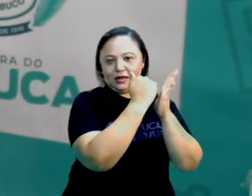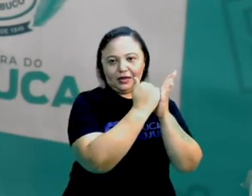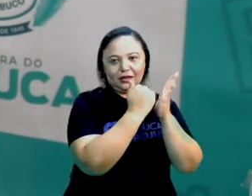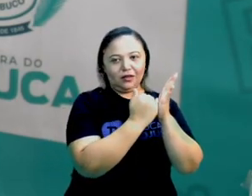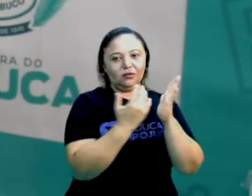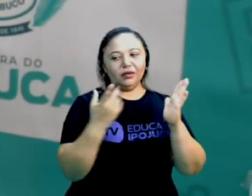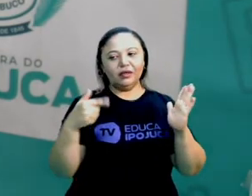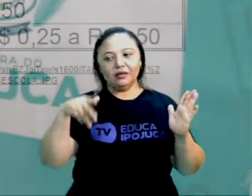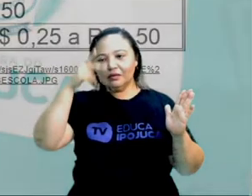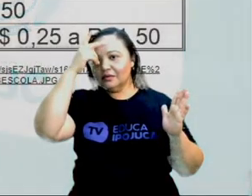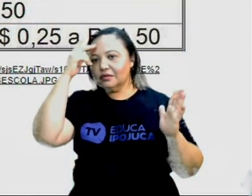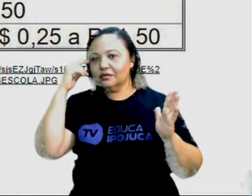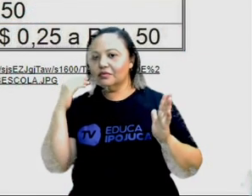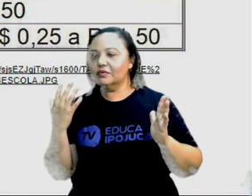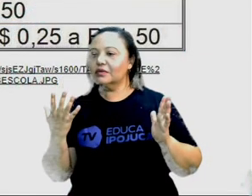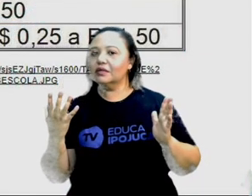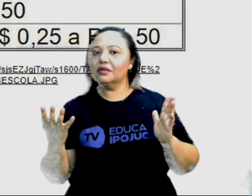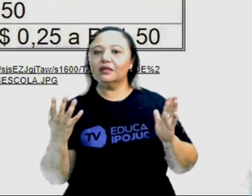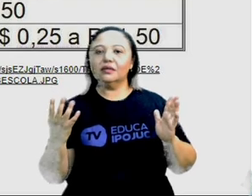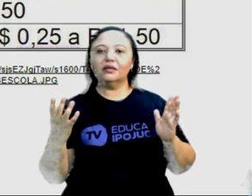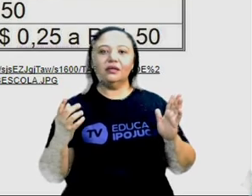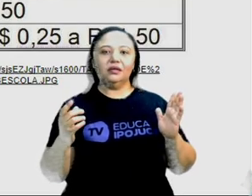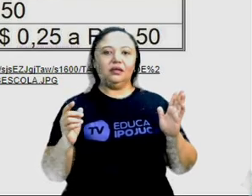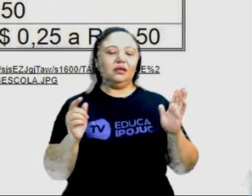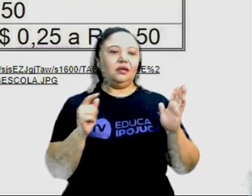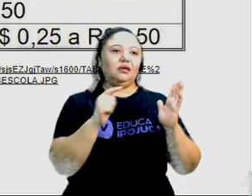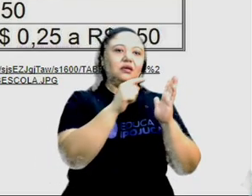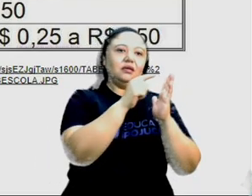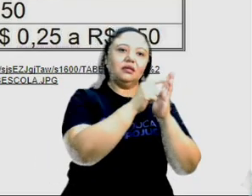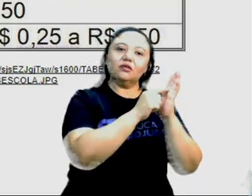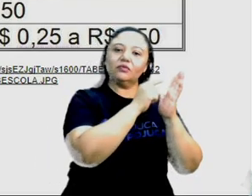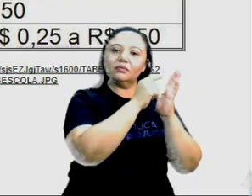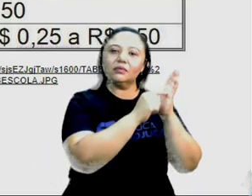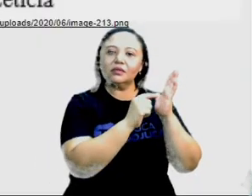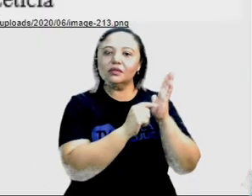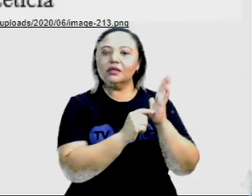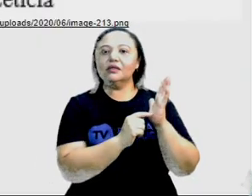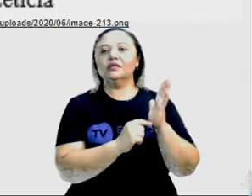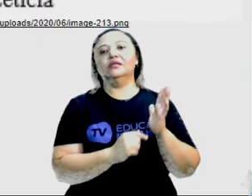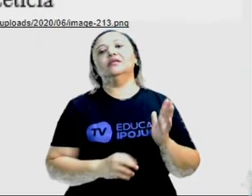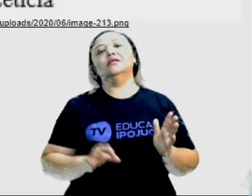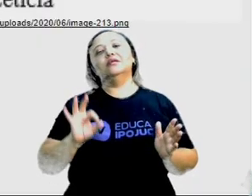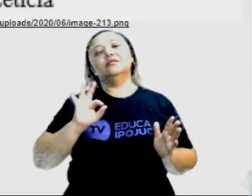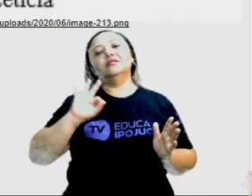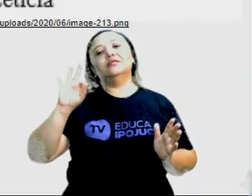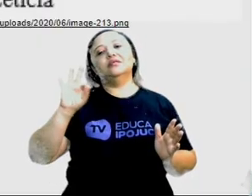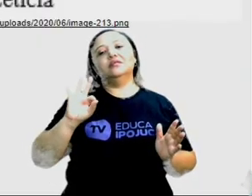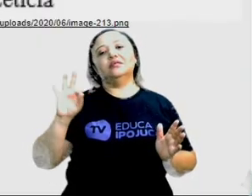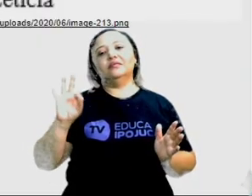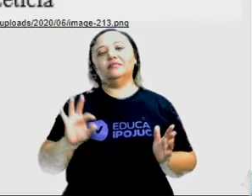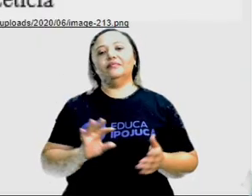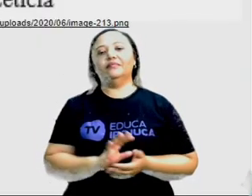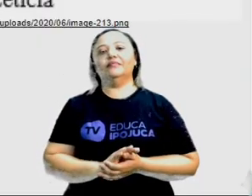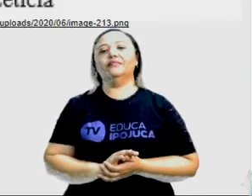pessoas vão querendo, o que as pessoas vão buscando, vão marcando a quantidade, a porcentagem, e assim você